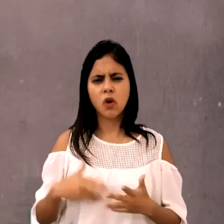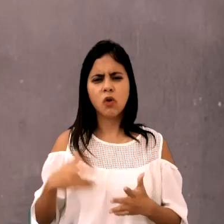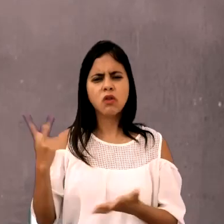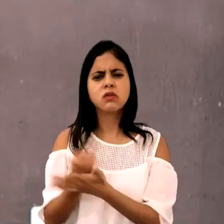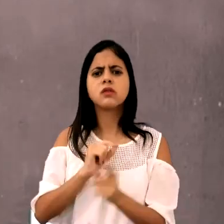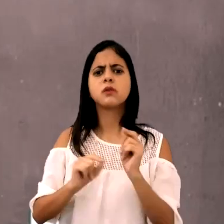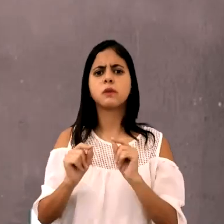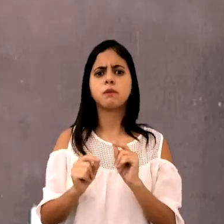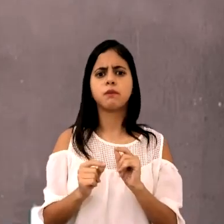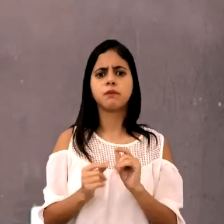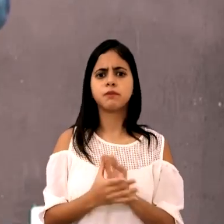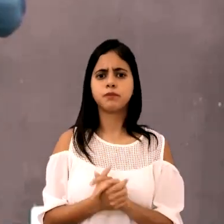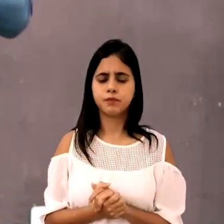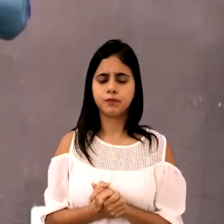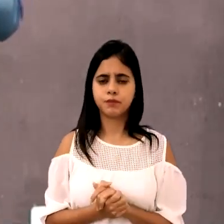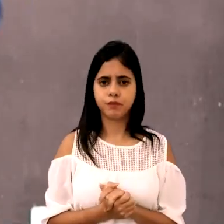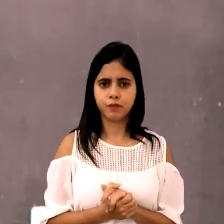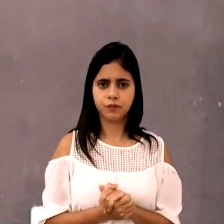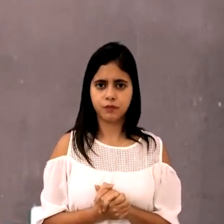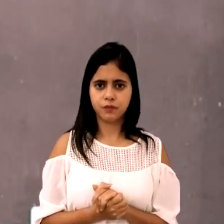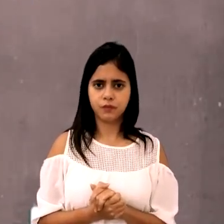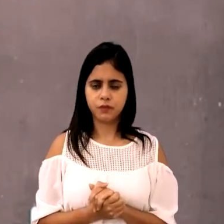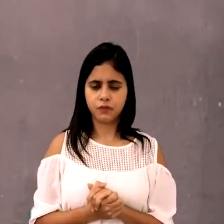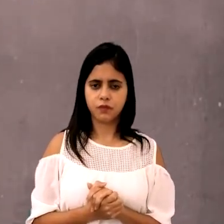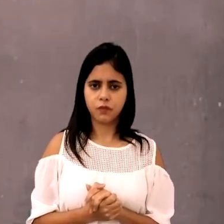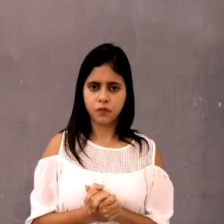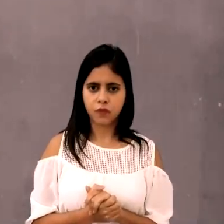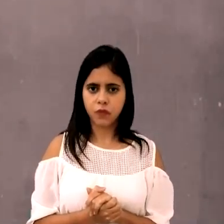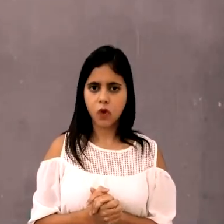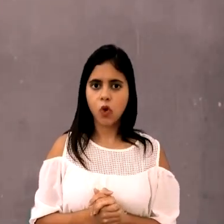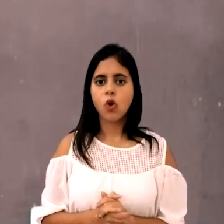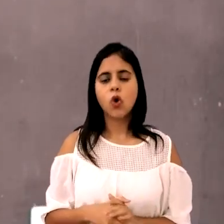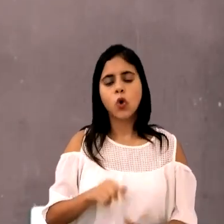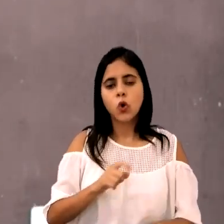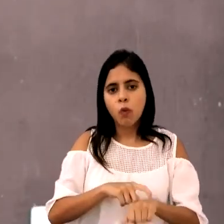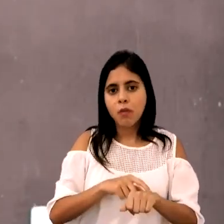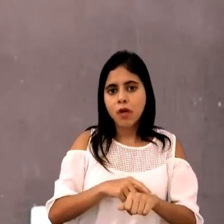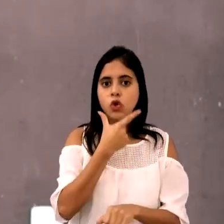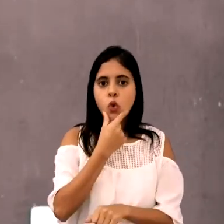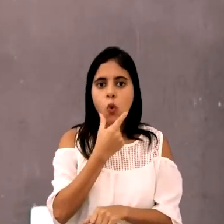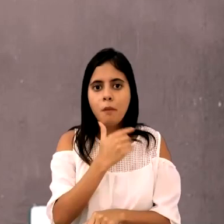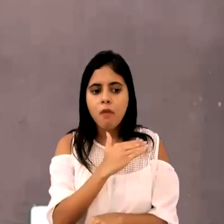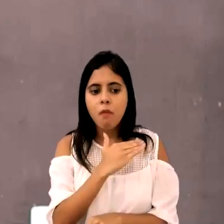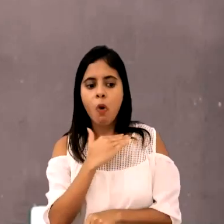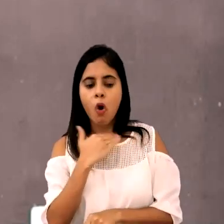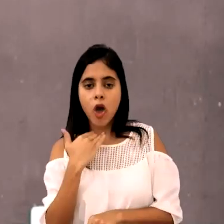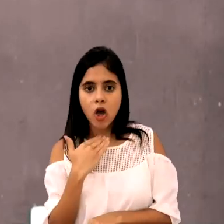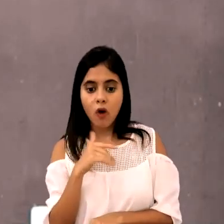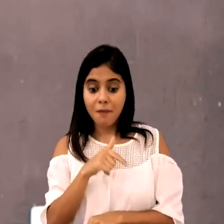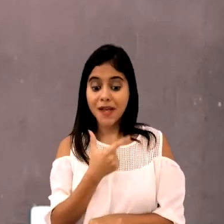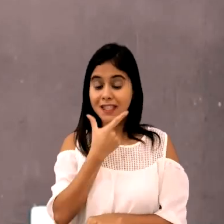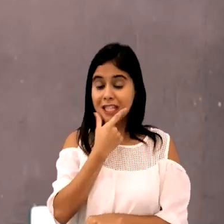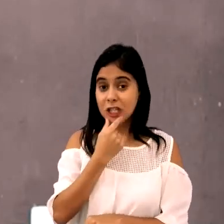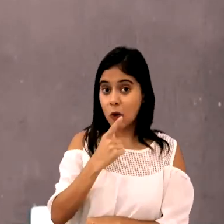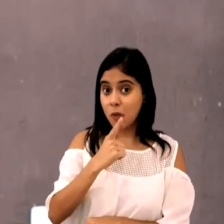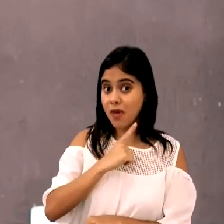acontece? Quando um homem morria e ele tinha uma herança,